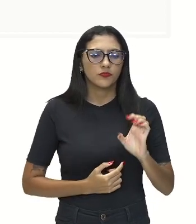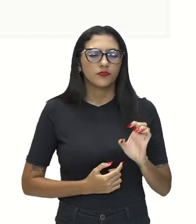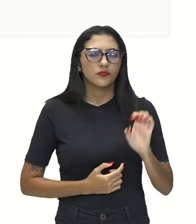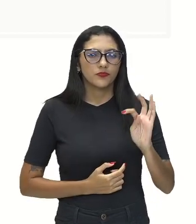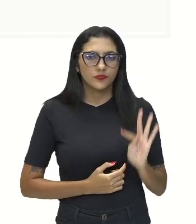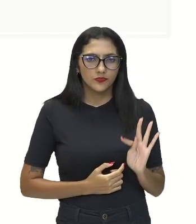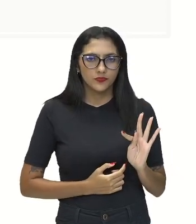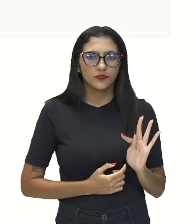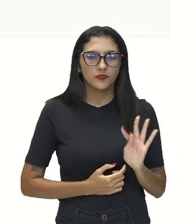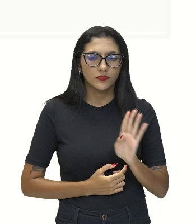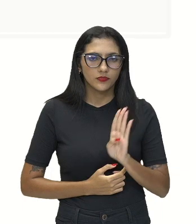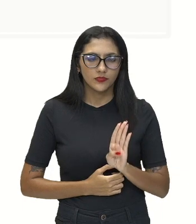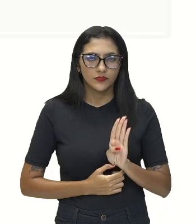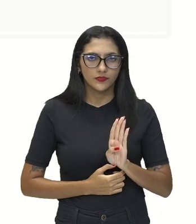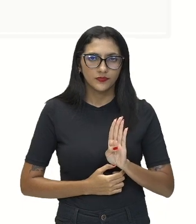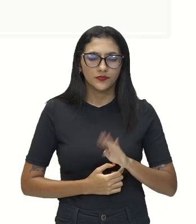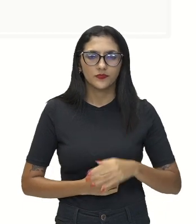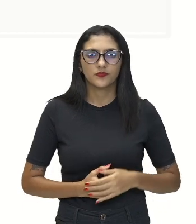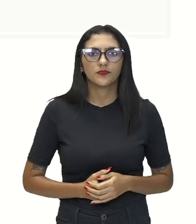Determinante da matriz B